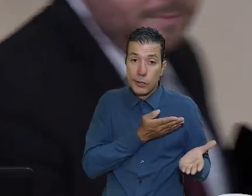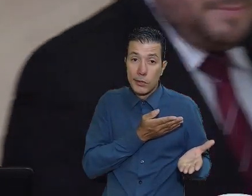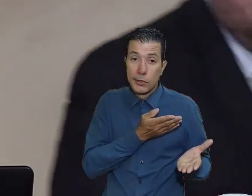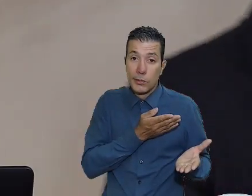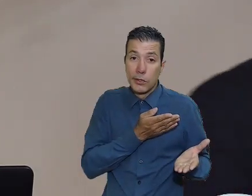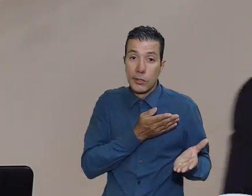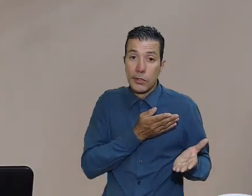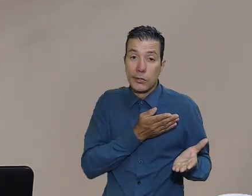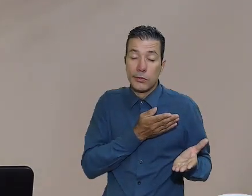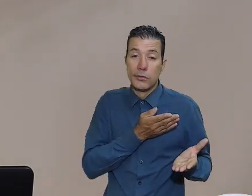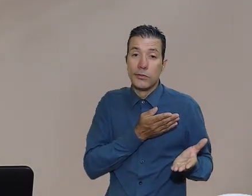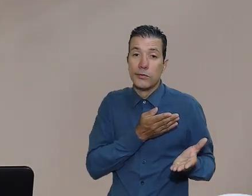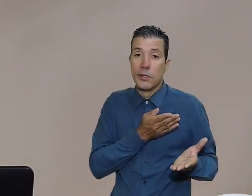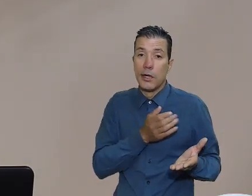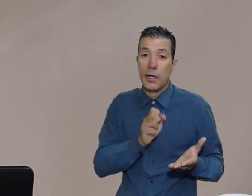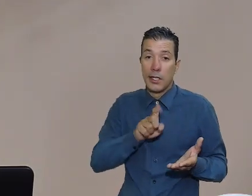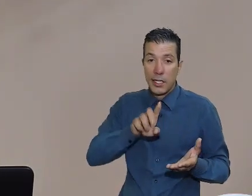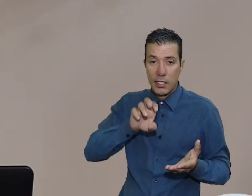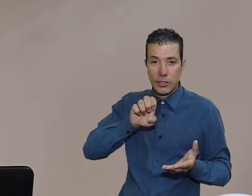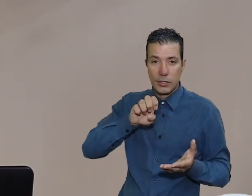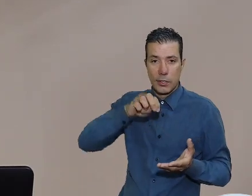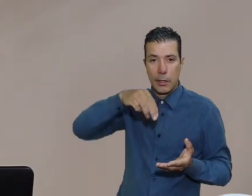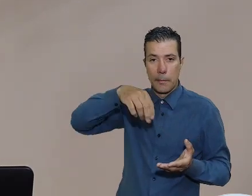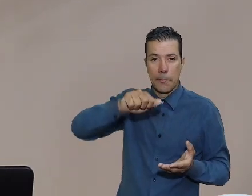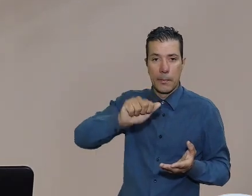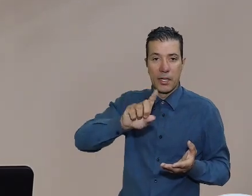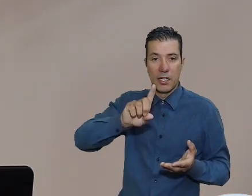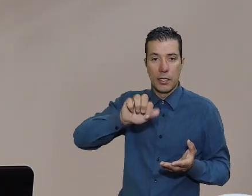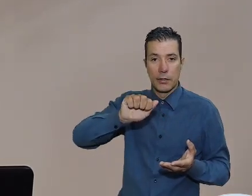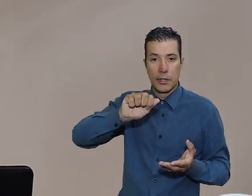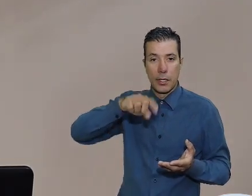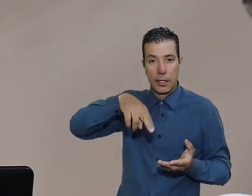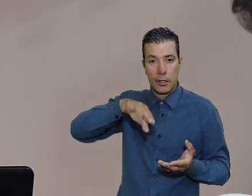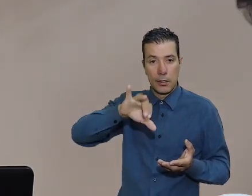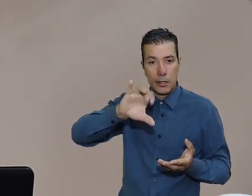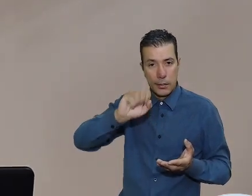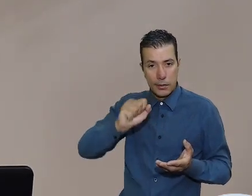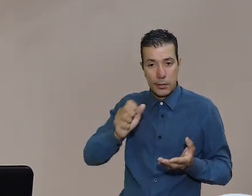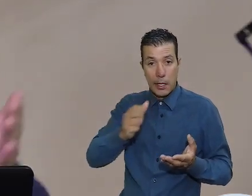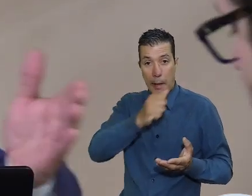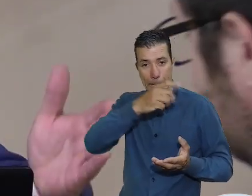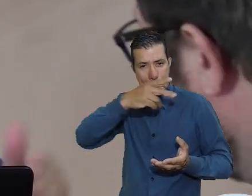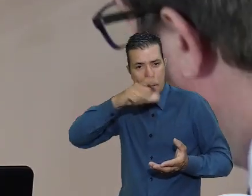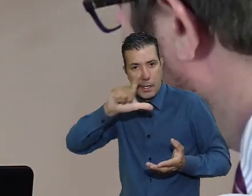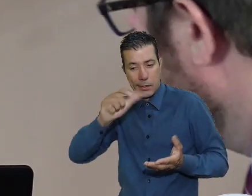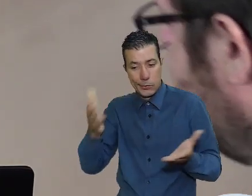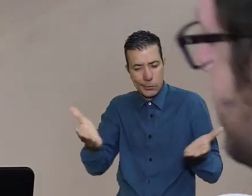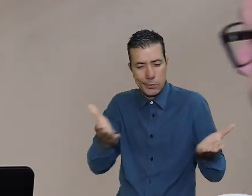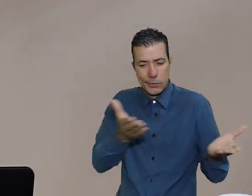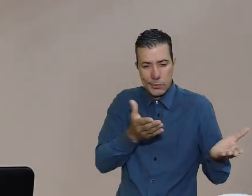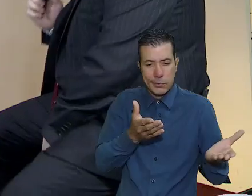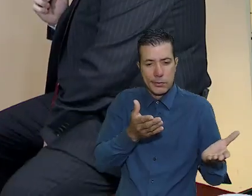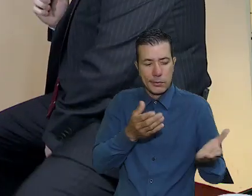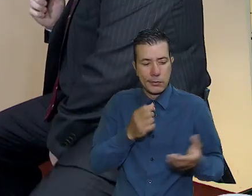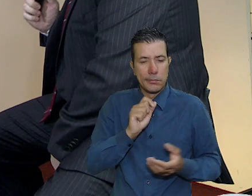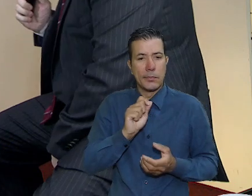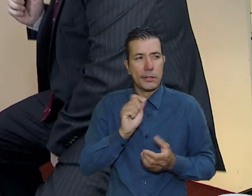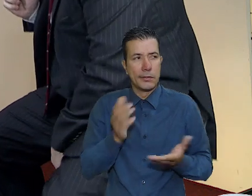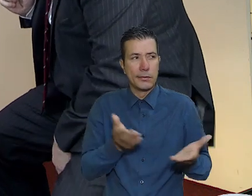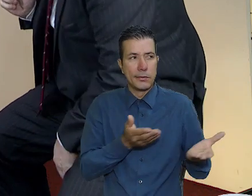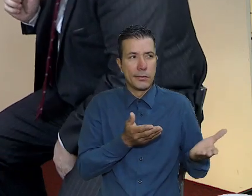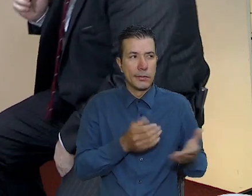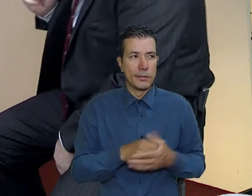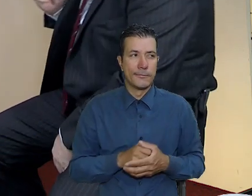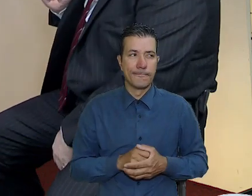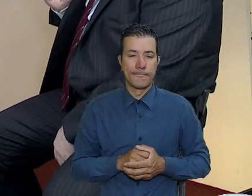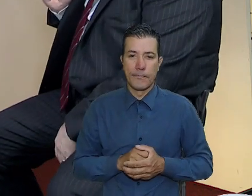Alexandre, ele é pastor do distrito de Mandaqui, um dos nossos distritos aqui da Associação Paulista Leste. Seja bem-vindo, pastor, mais uma vez. Boa noite,